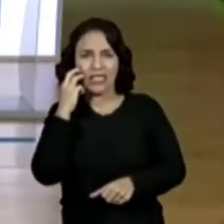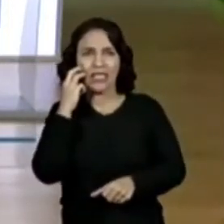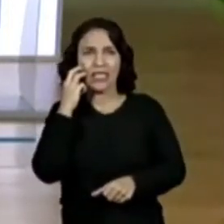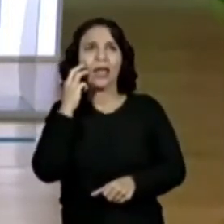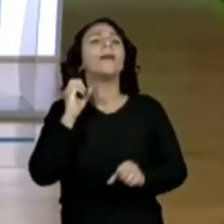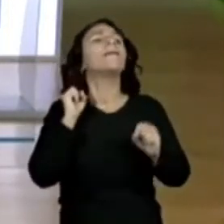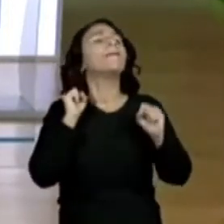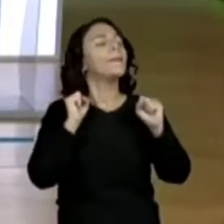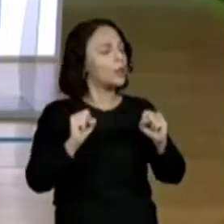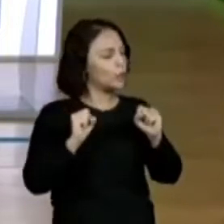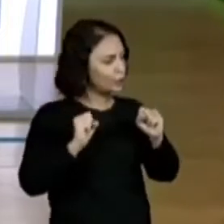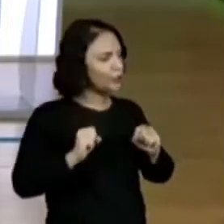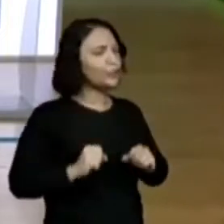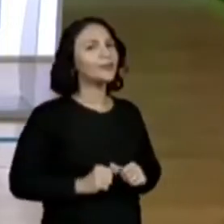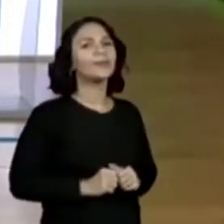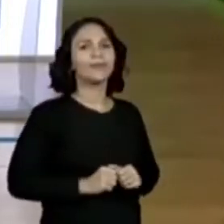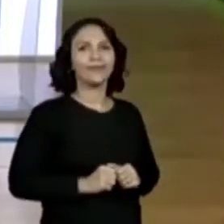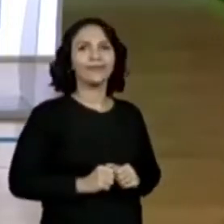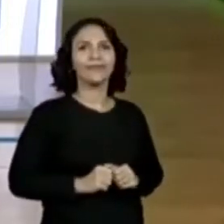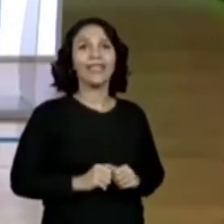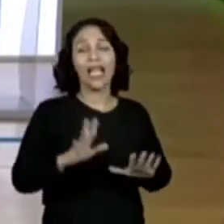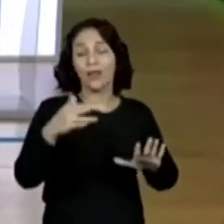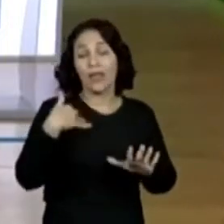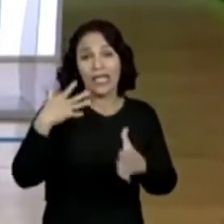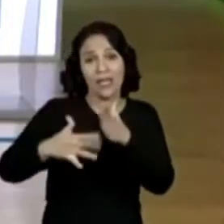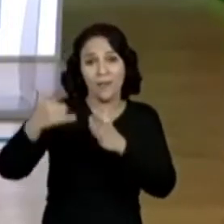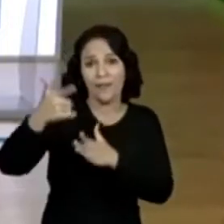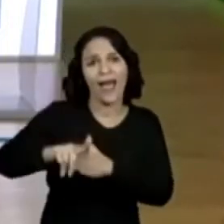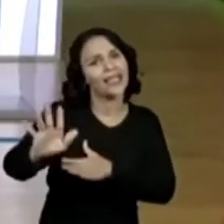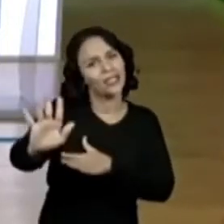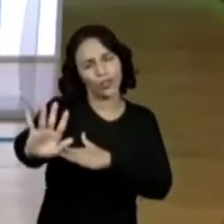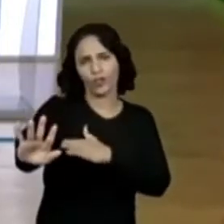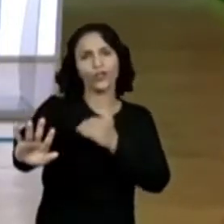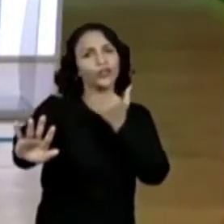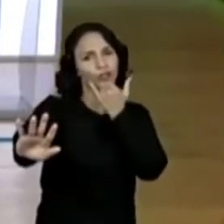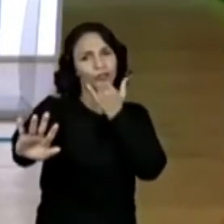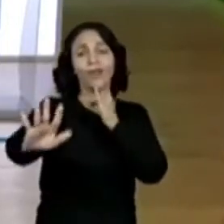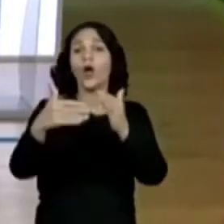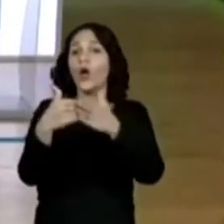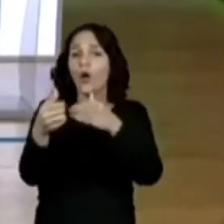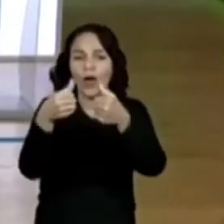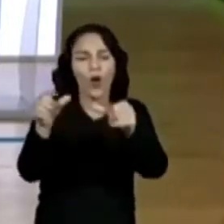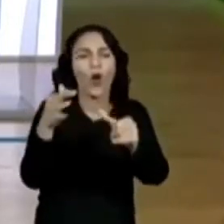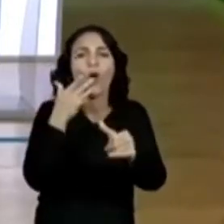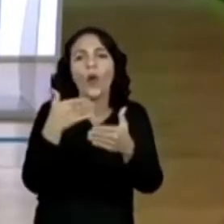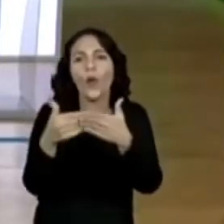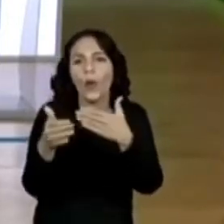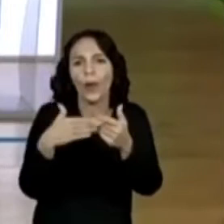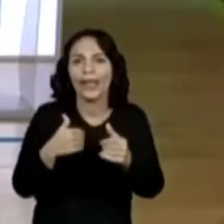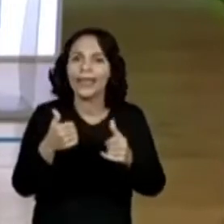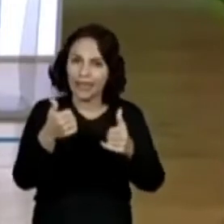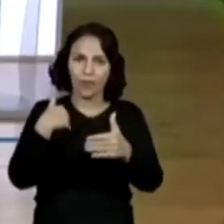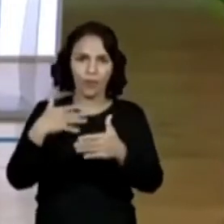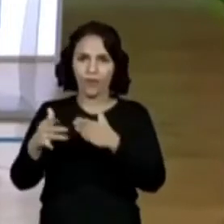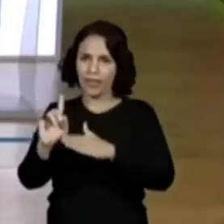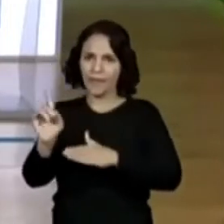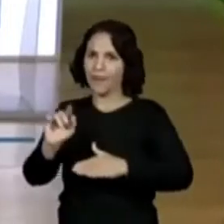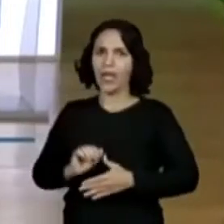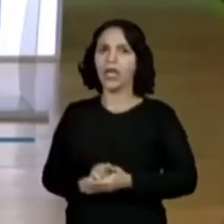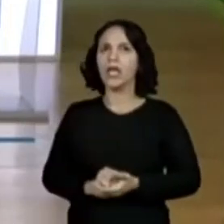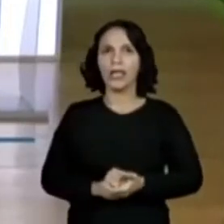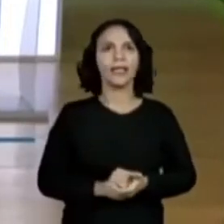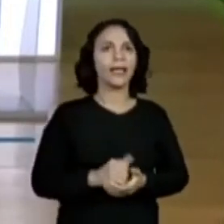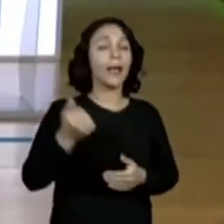crepe rosa. Pode continuar, não vou atrapalhar. Pode ser qualquer cor a fita. Pode continuar, não vou atrapalhar. Tá